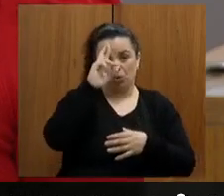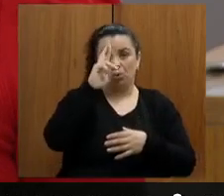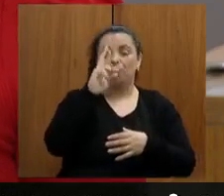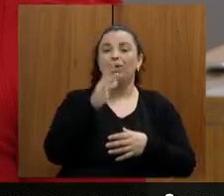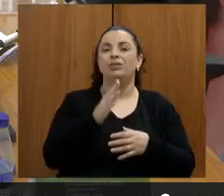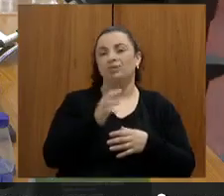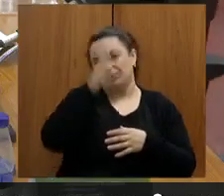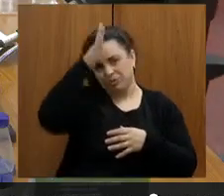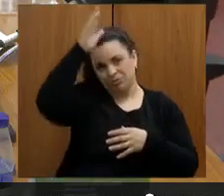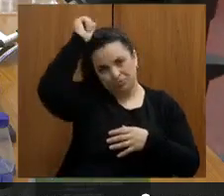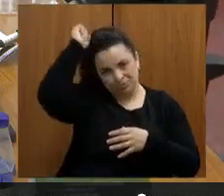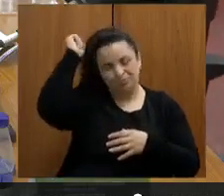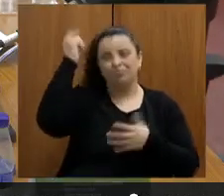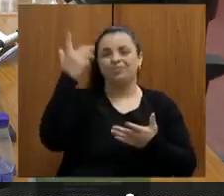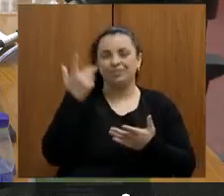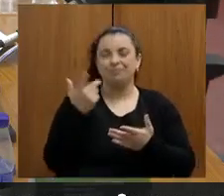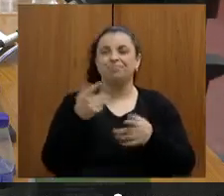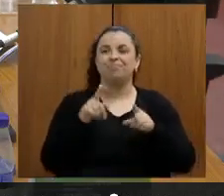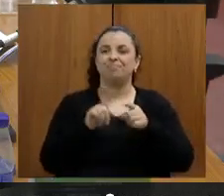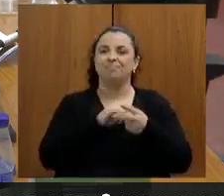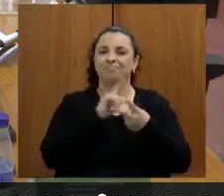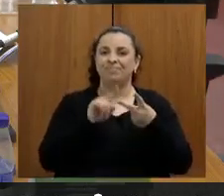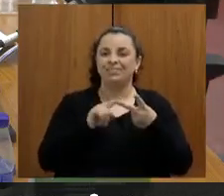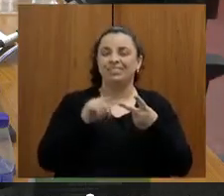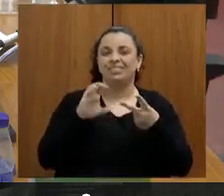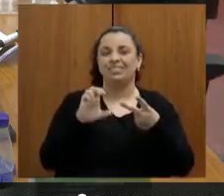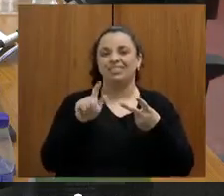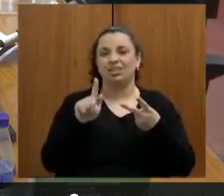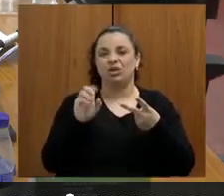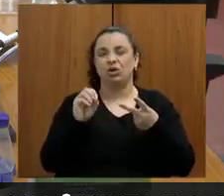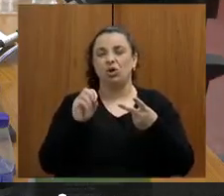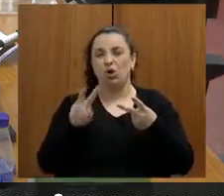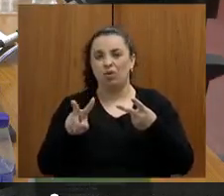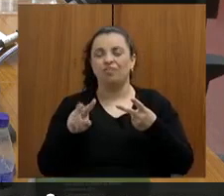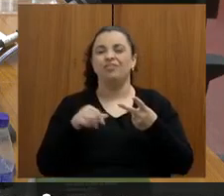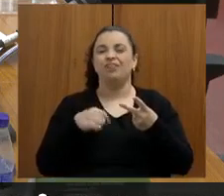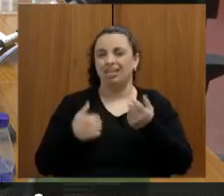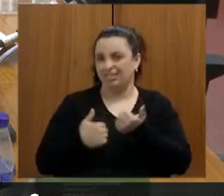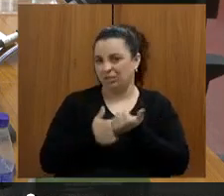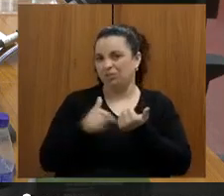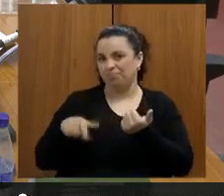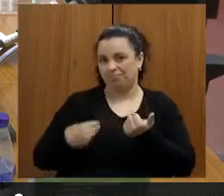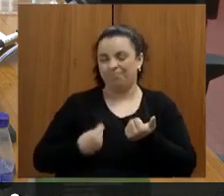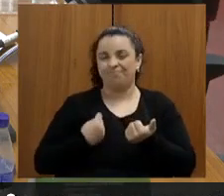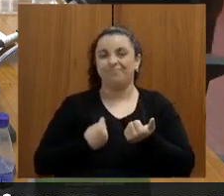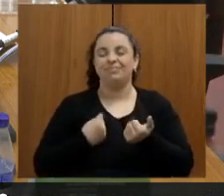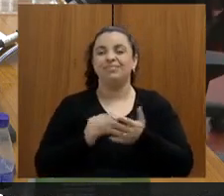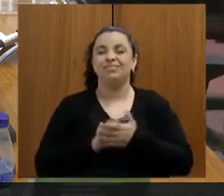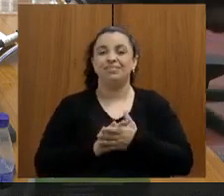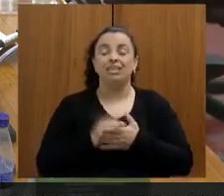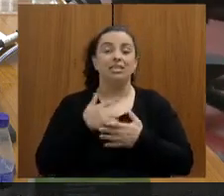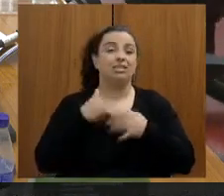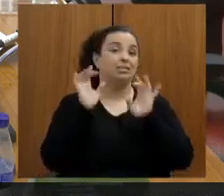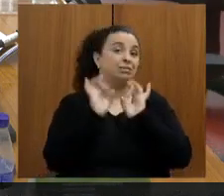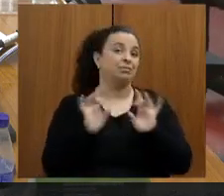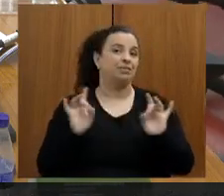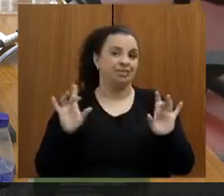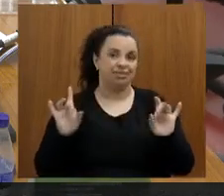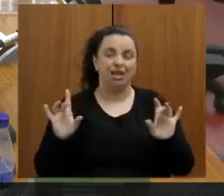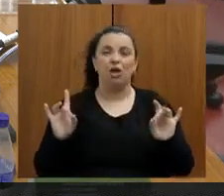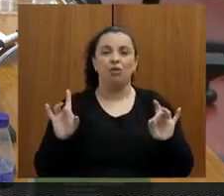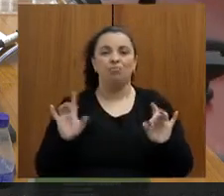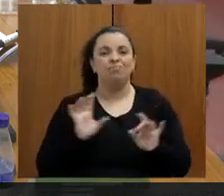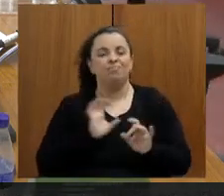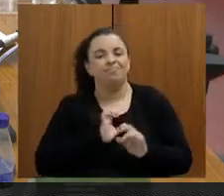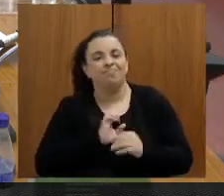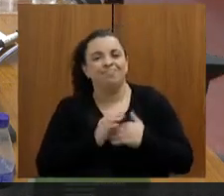Gerais a nossa segov nossa assessoria que presente e de uma forma muito especial e carinhosa